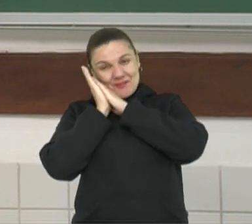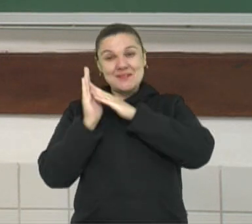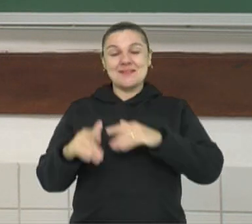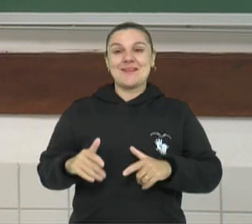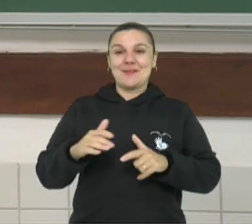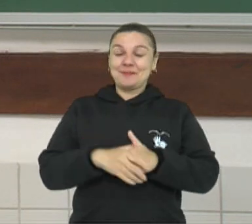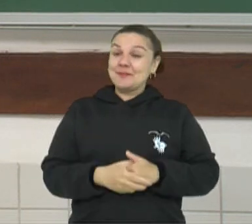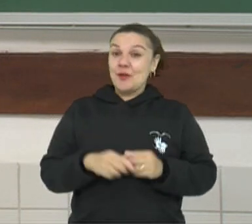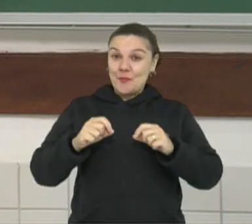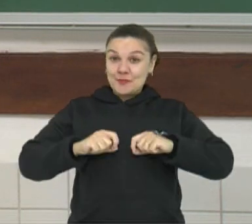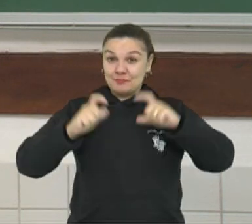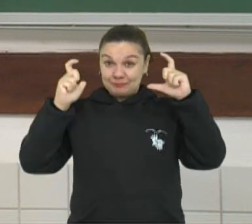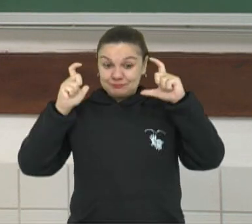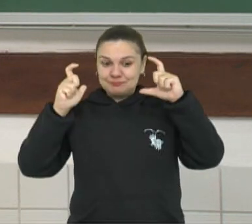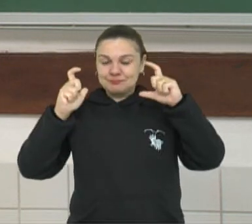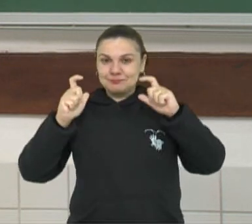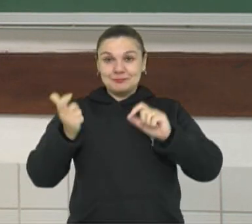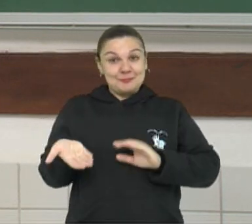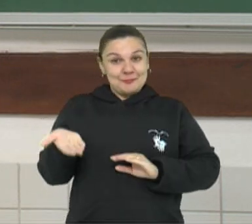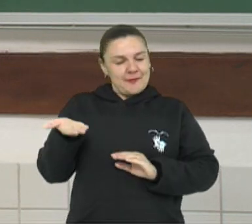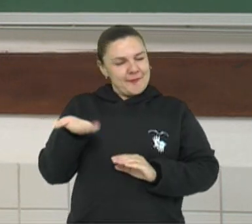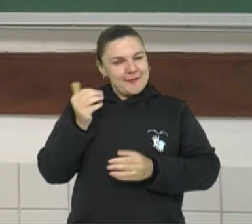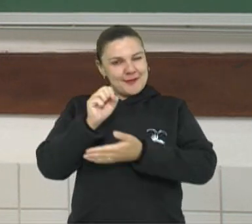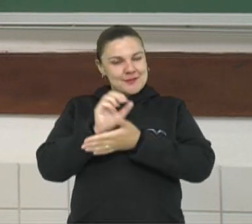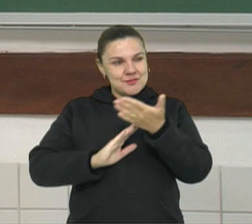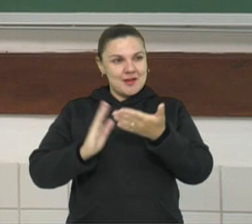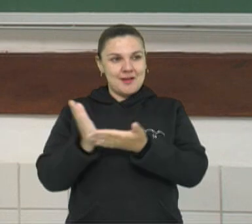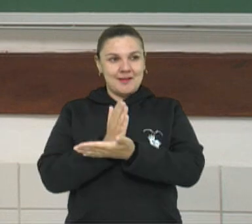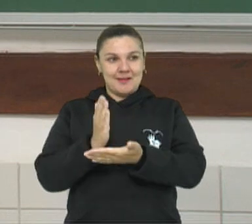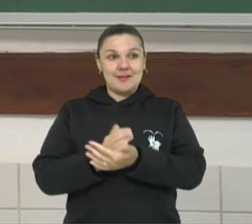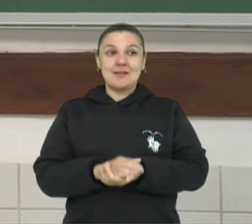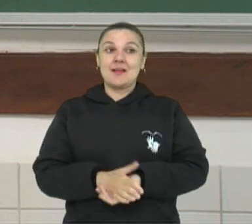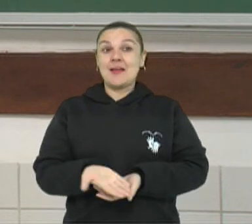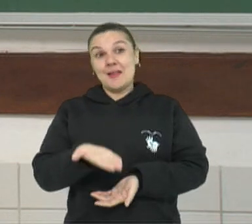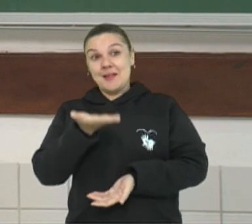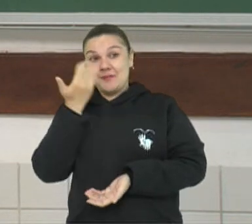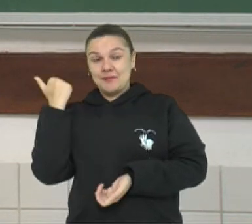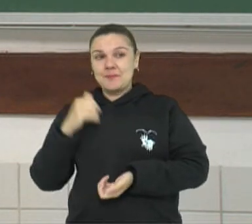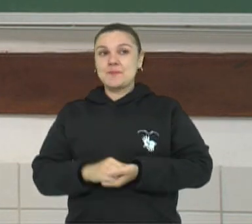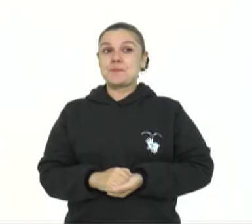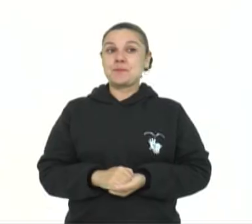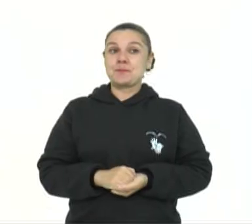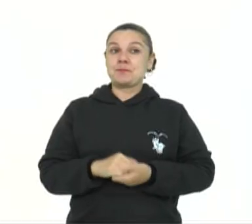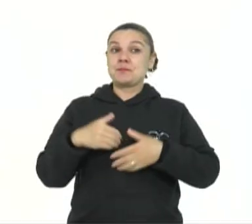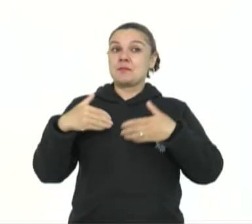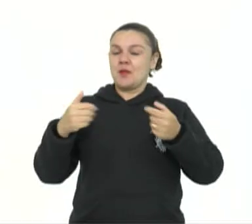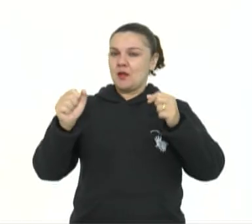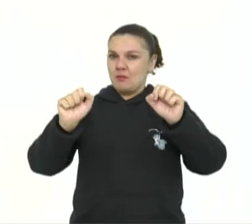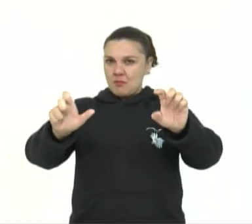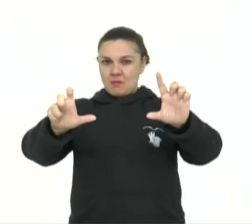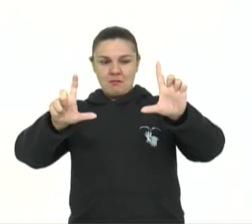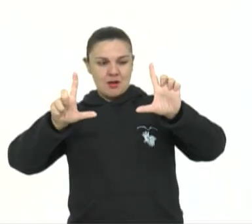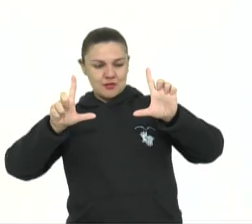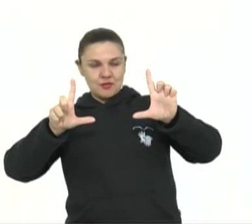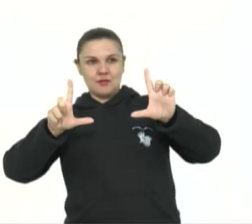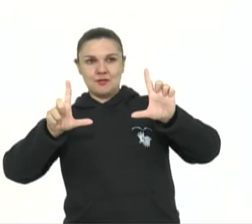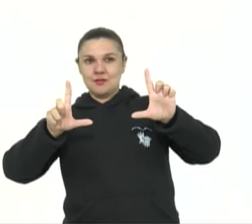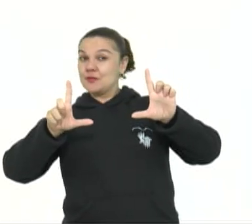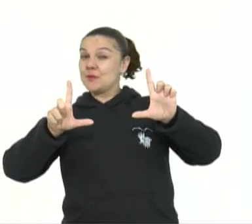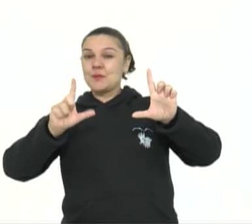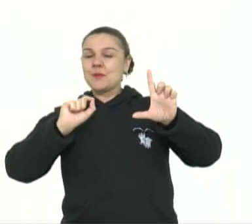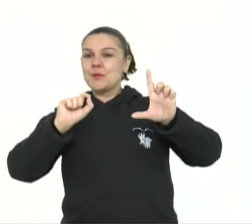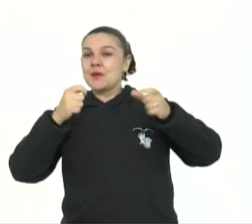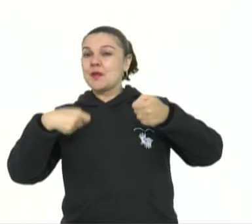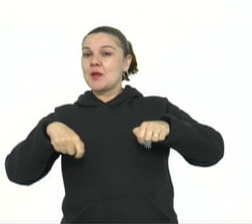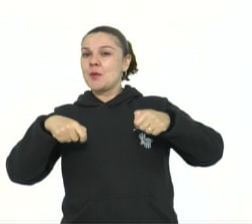se liga, aumenta o volume e vem para a atividade. Pega o seu caderno e vamos lá. Ao me deparar com uma imagem, o